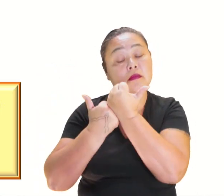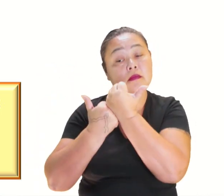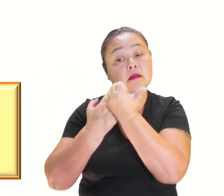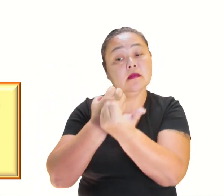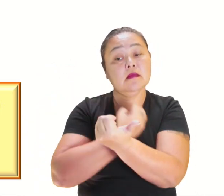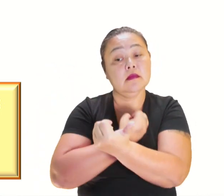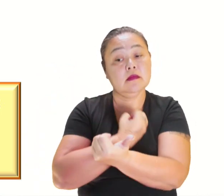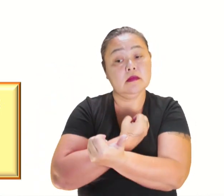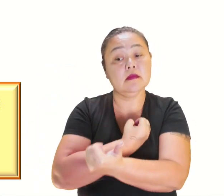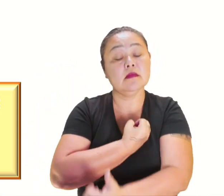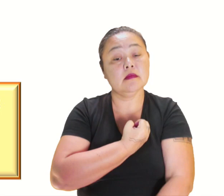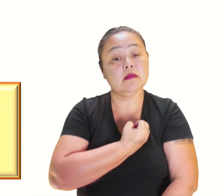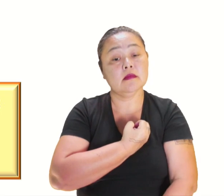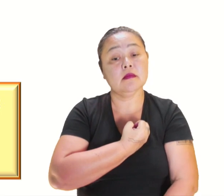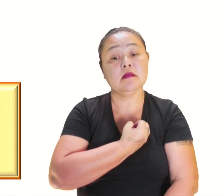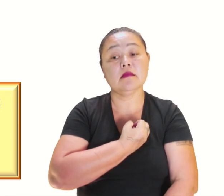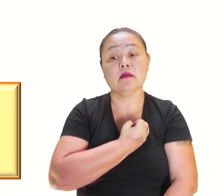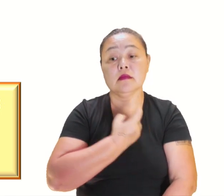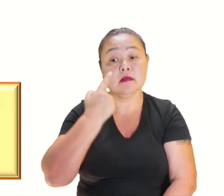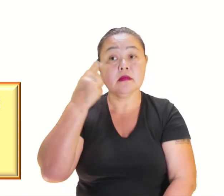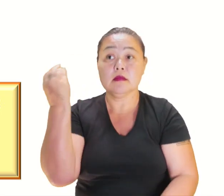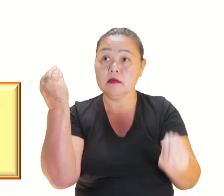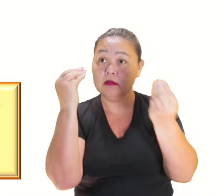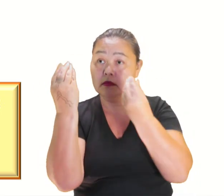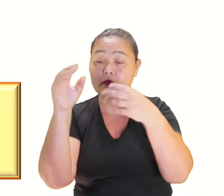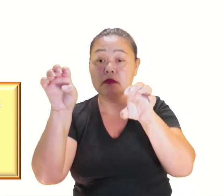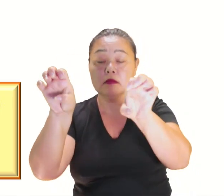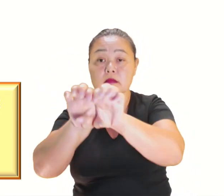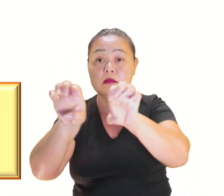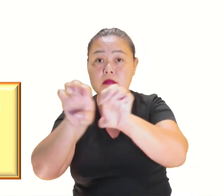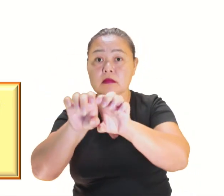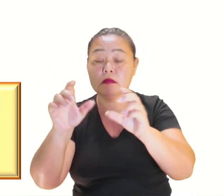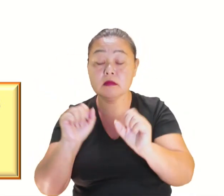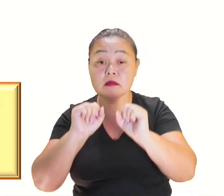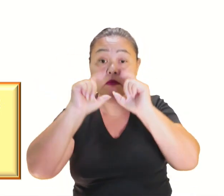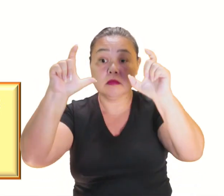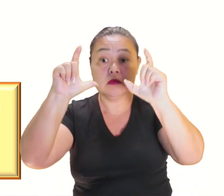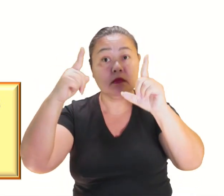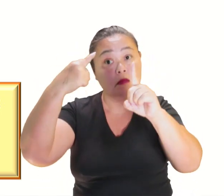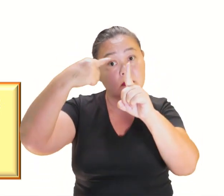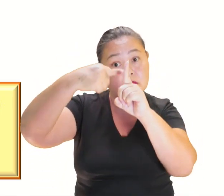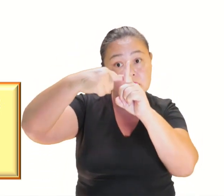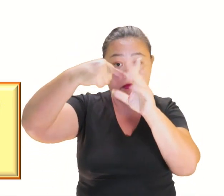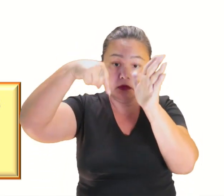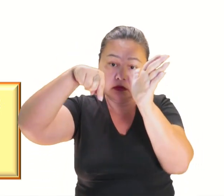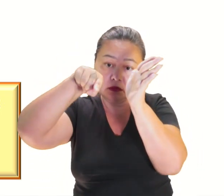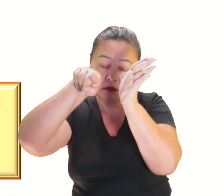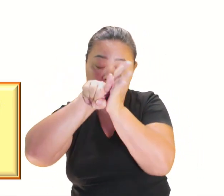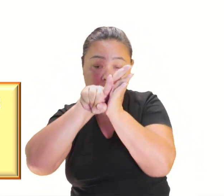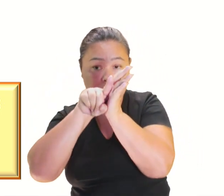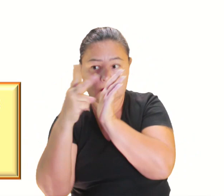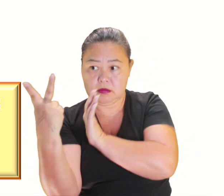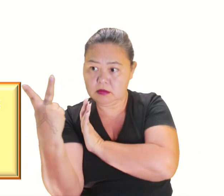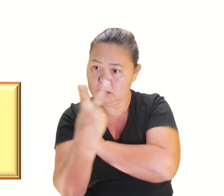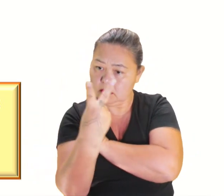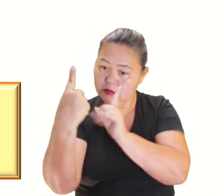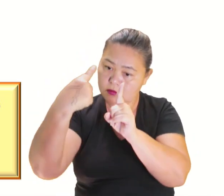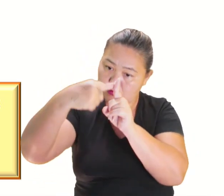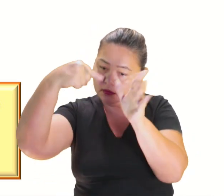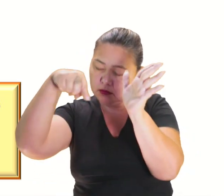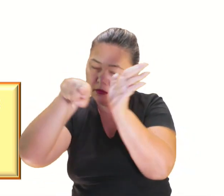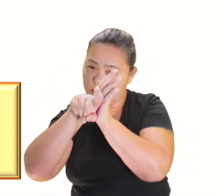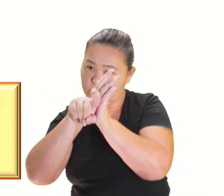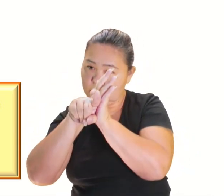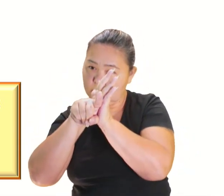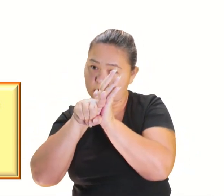meu coeficiente numérico na equação, tem que ficar atento a esses sinais, porque na hora de fazer jogo de sinal,